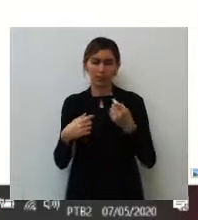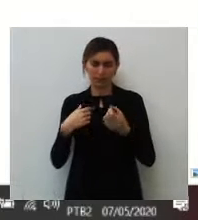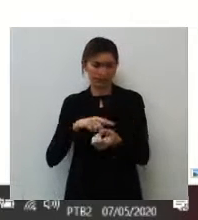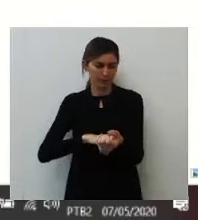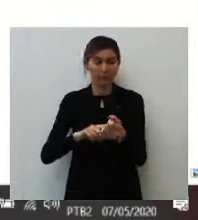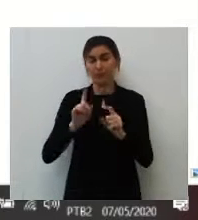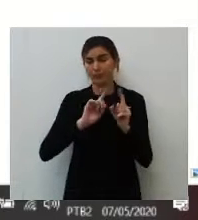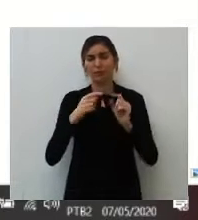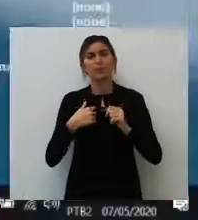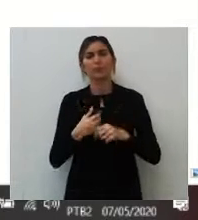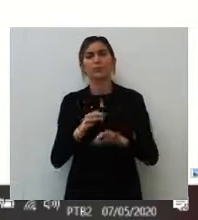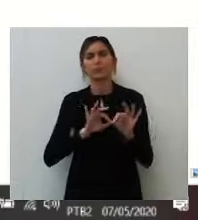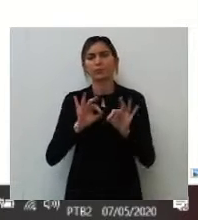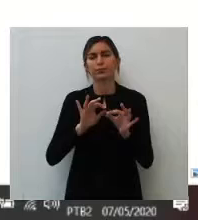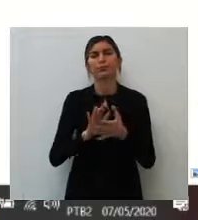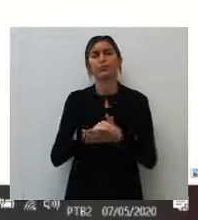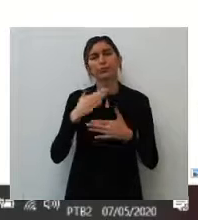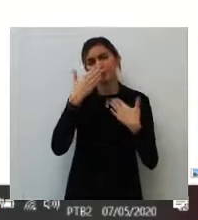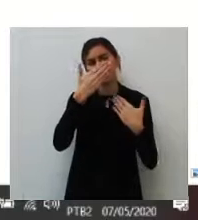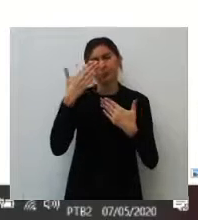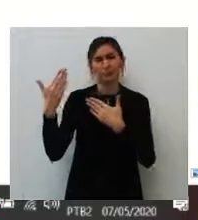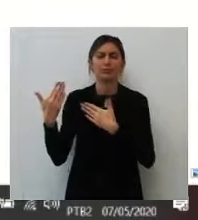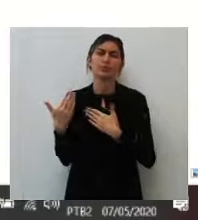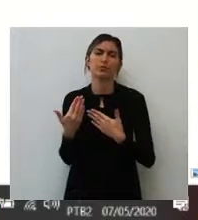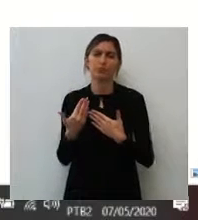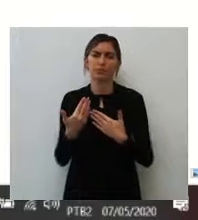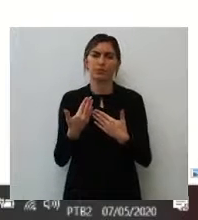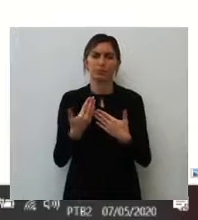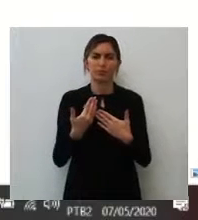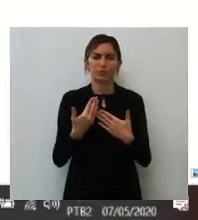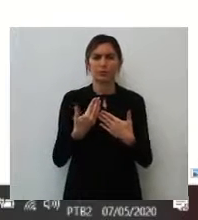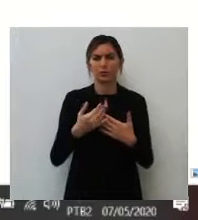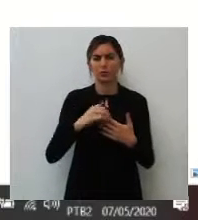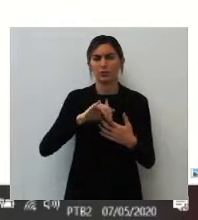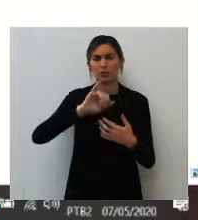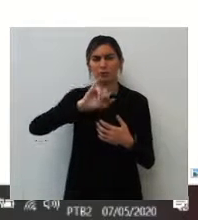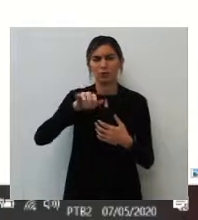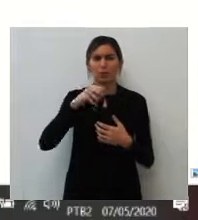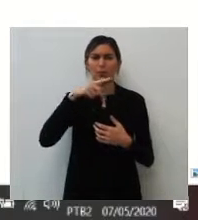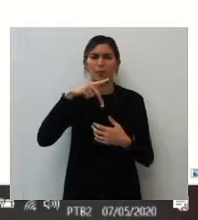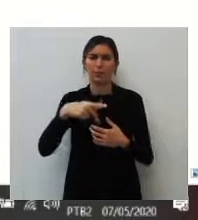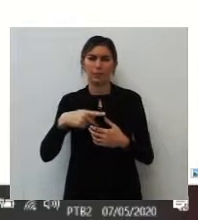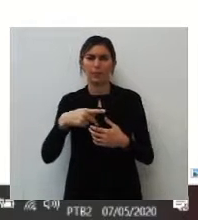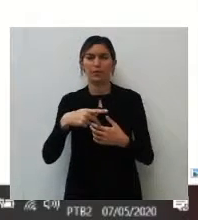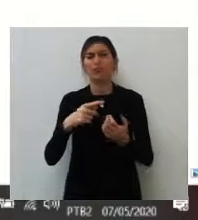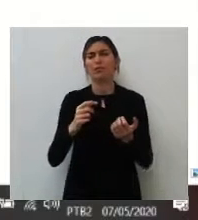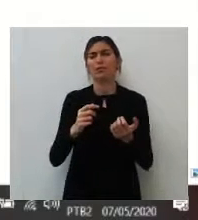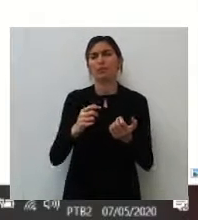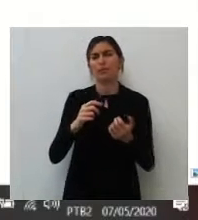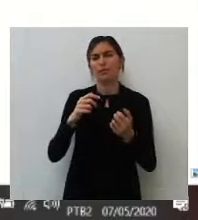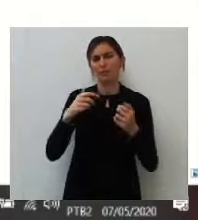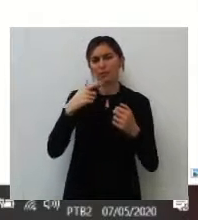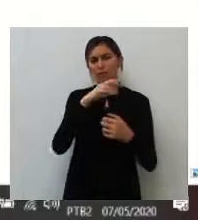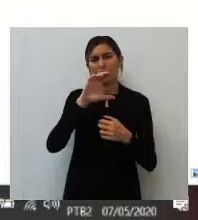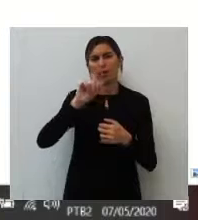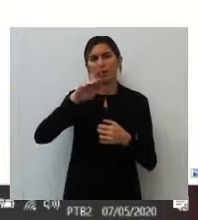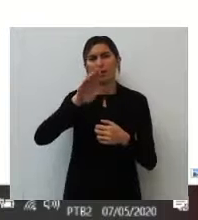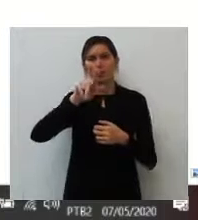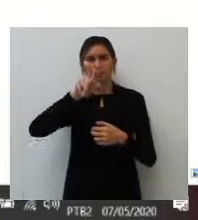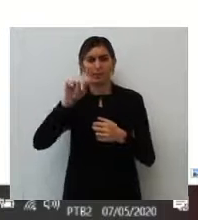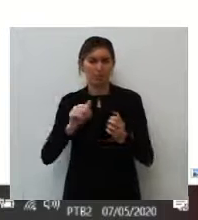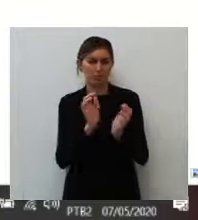com isso não a agradecer equipe lado do ginásio pernambucano cabugá uma equipe top que